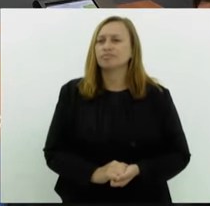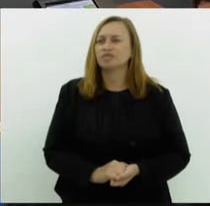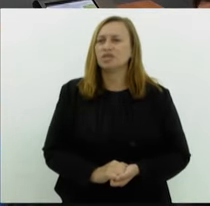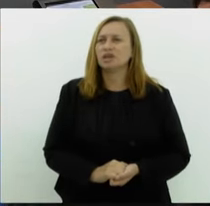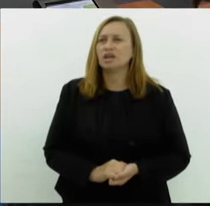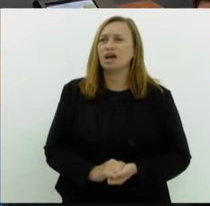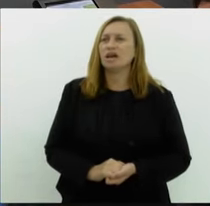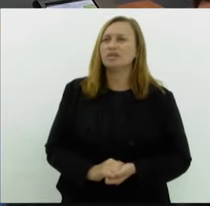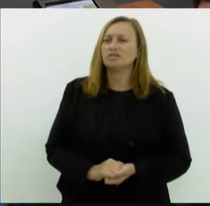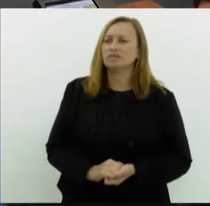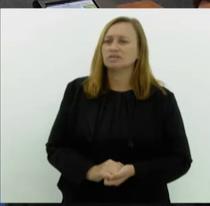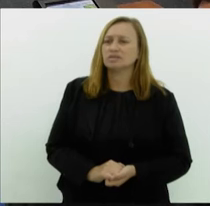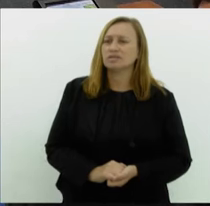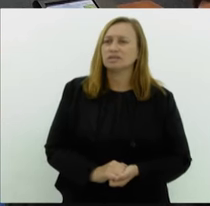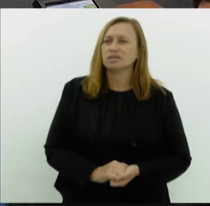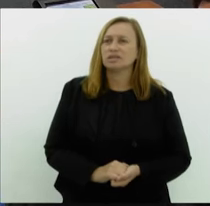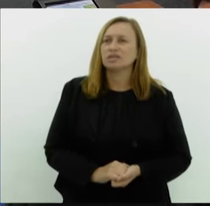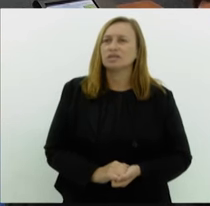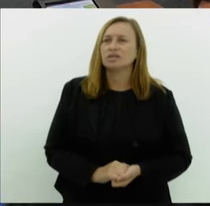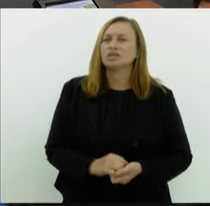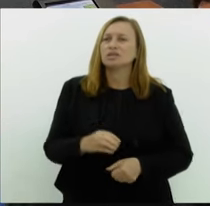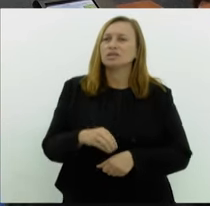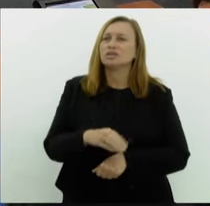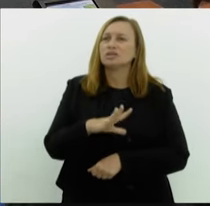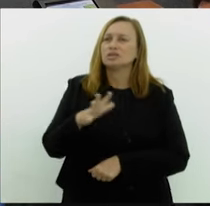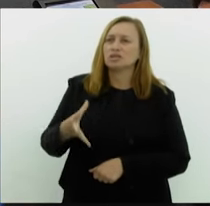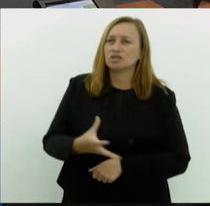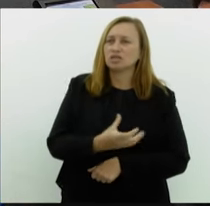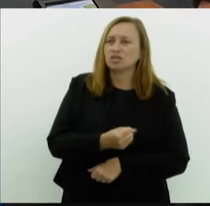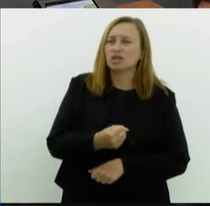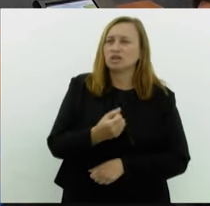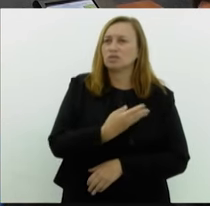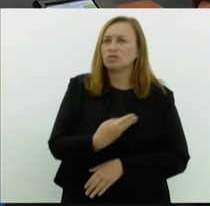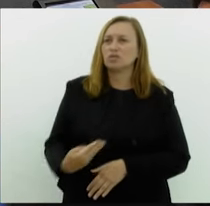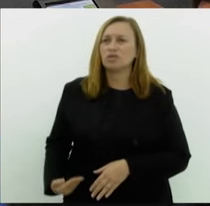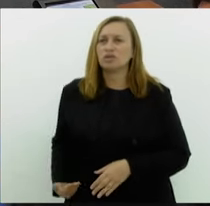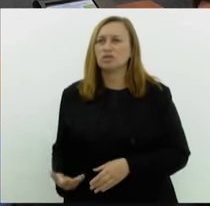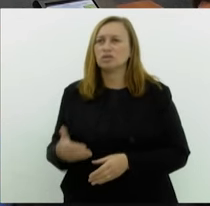Só para esclarecer que estamos votando os destaques, o governo encaminha o voto não.